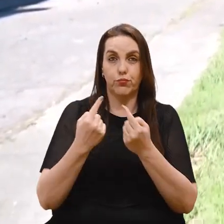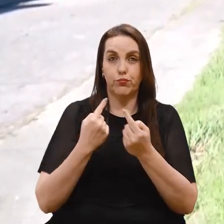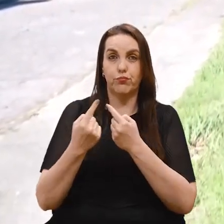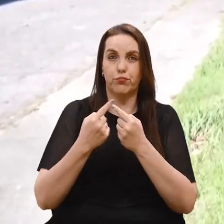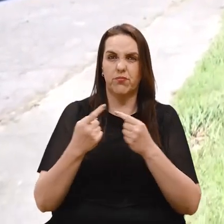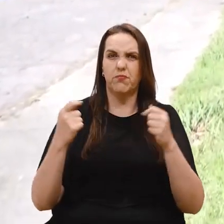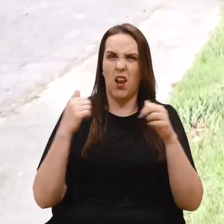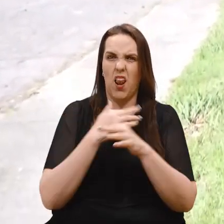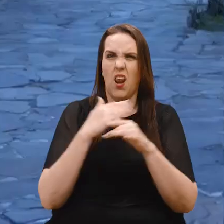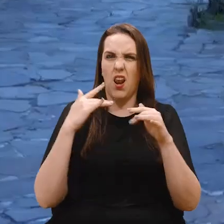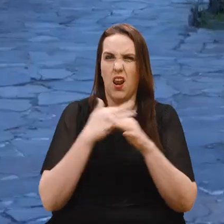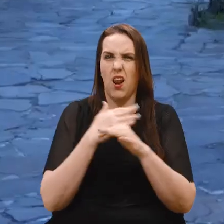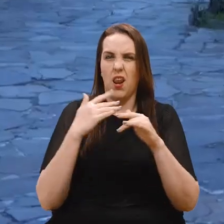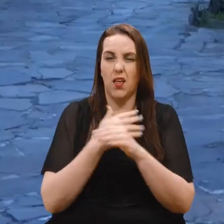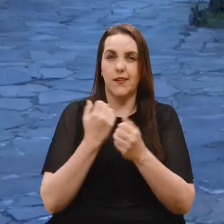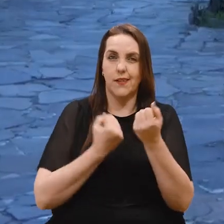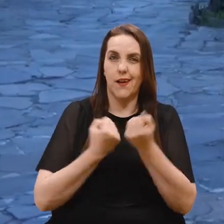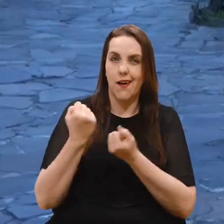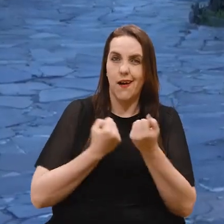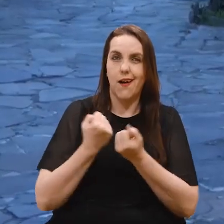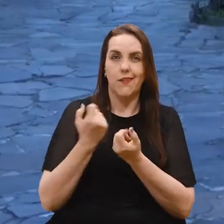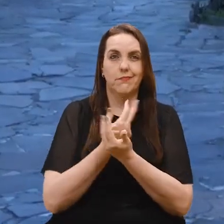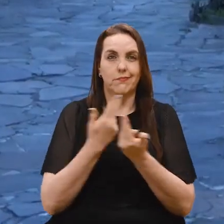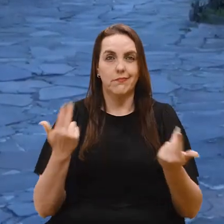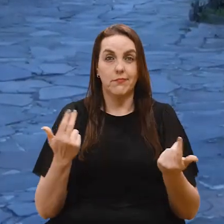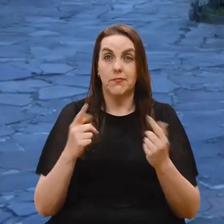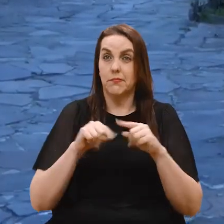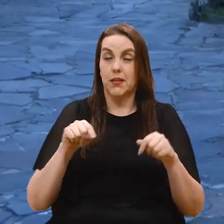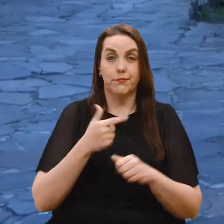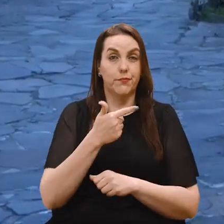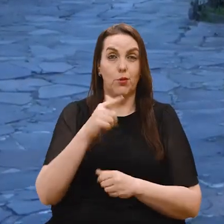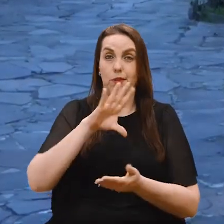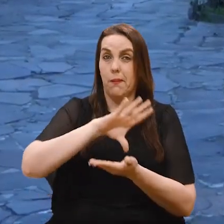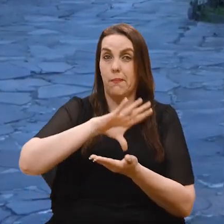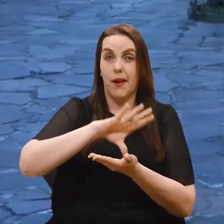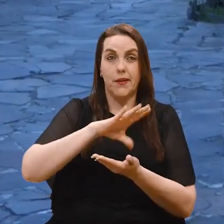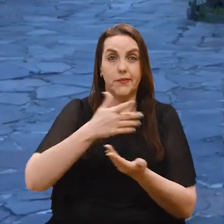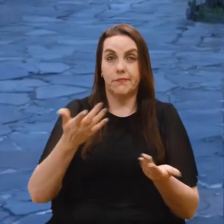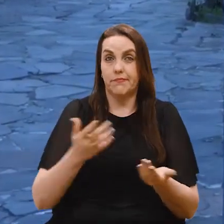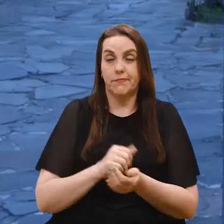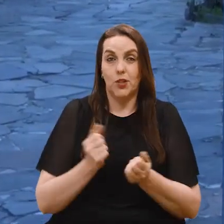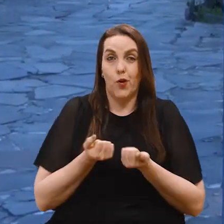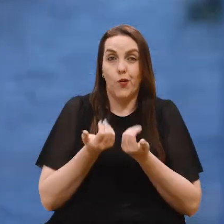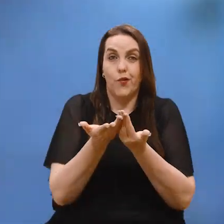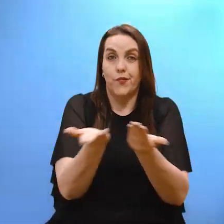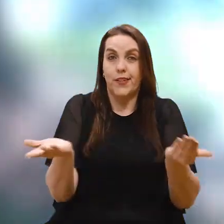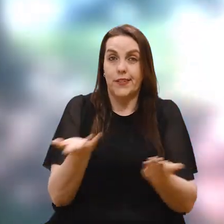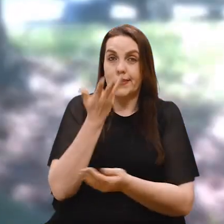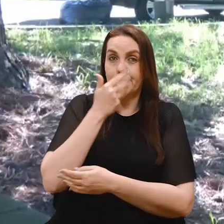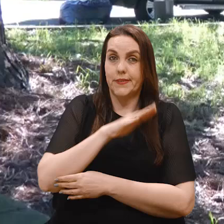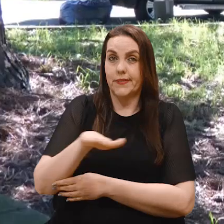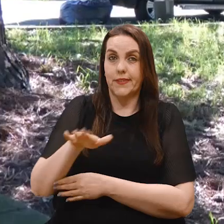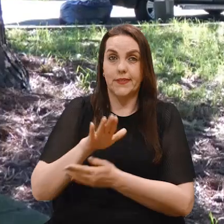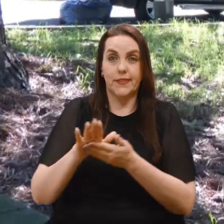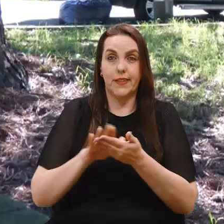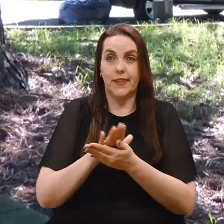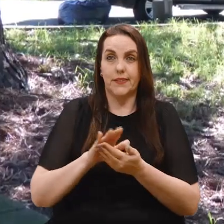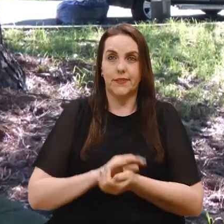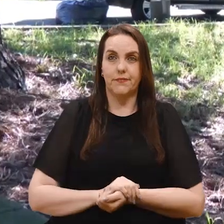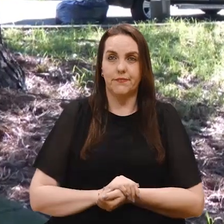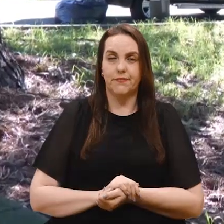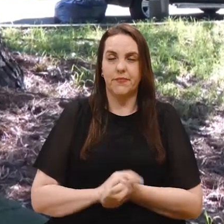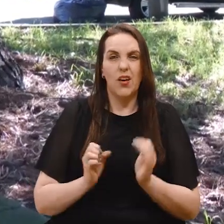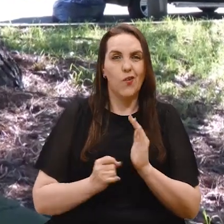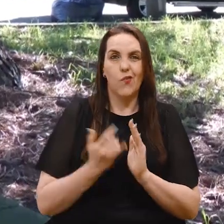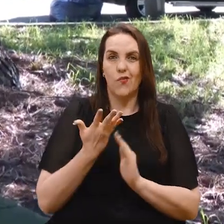de carros, de tudo. Mas a gente não tem essa praça, não tem o que oferecer para as nossas crianças. A gente tem vários amigos aqui